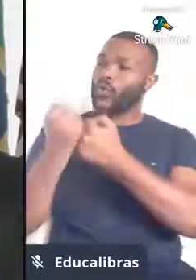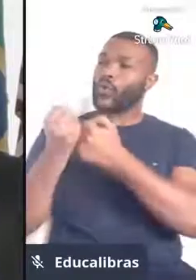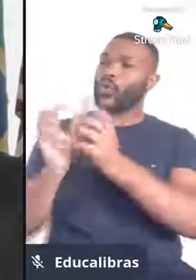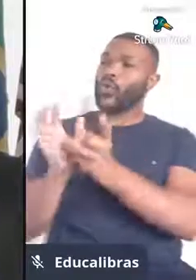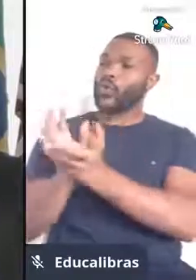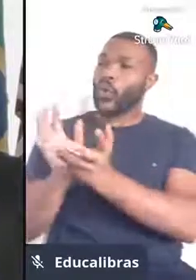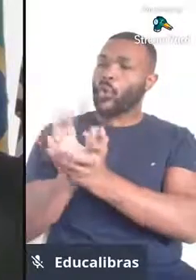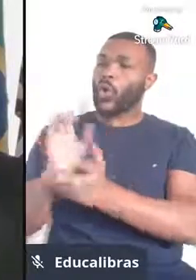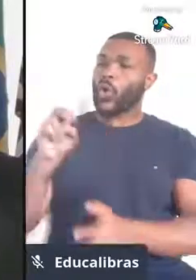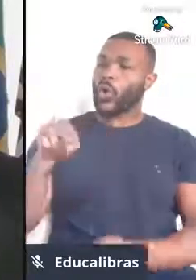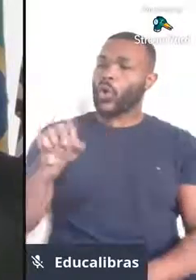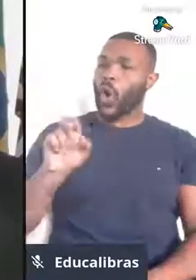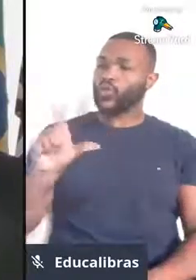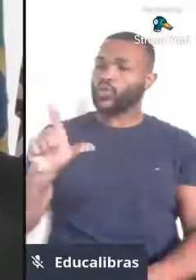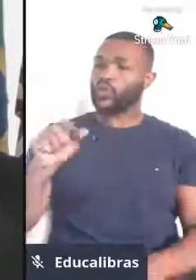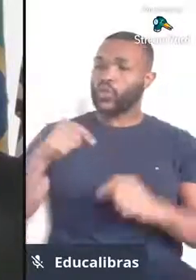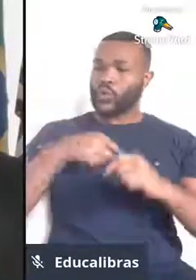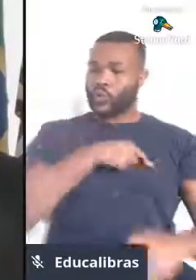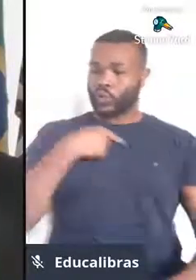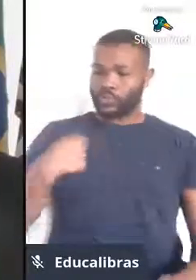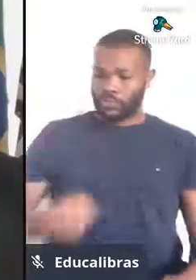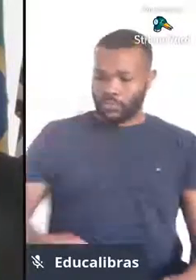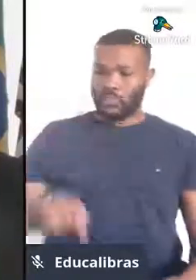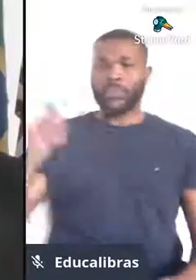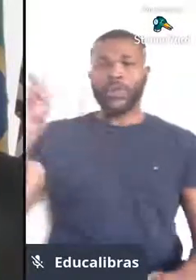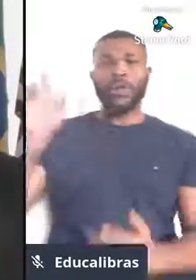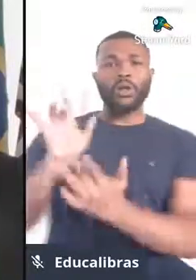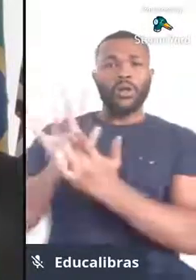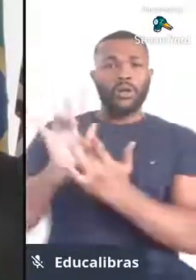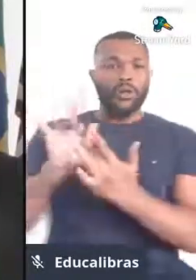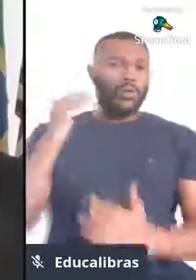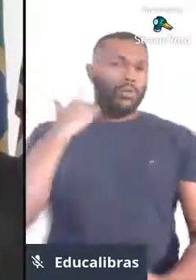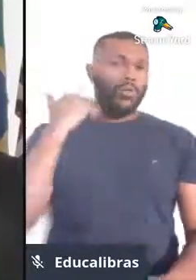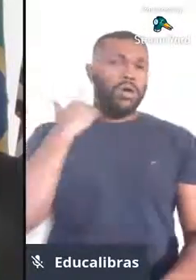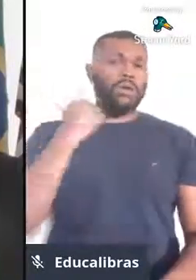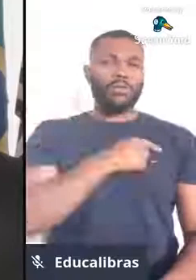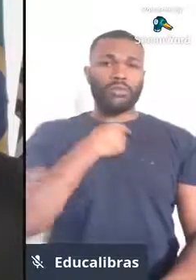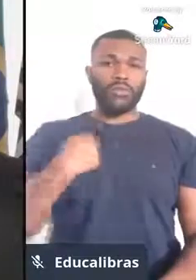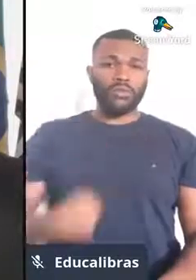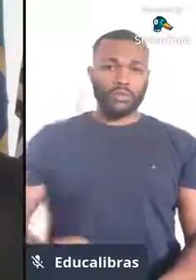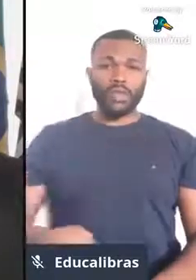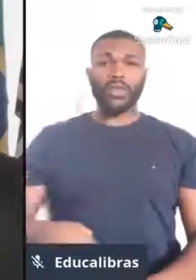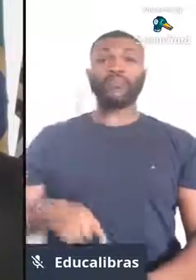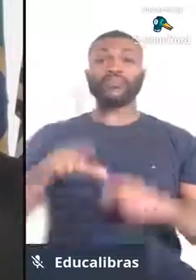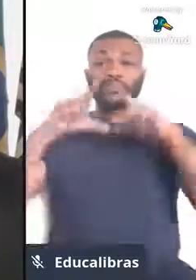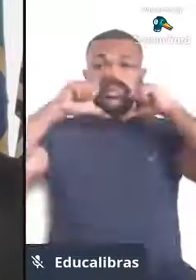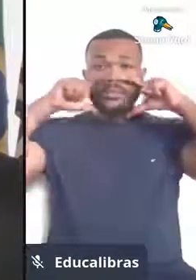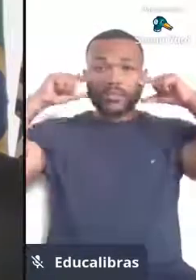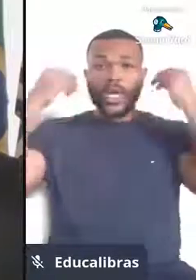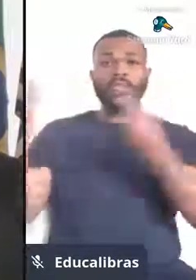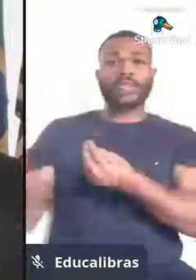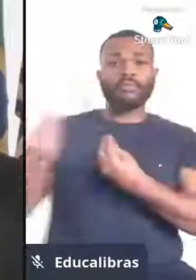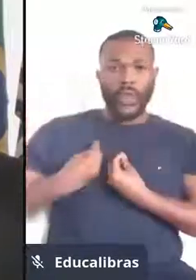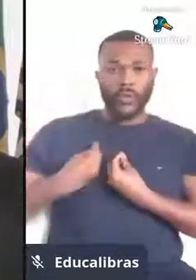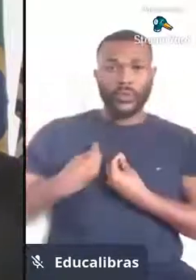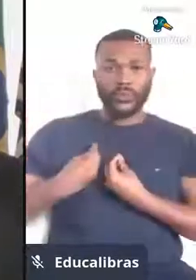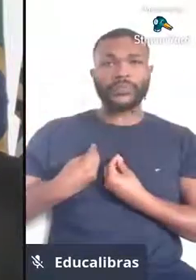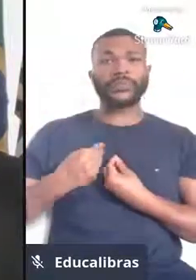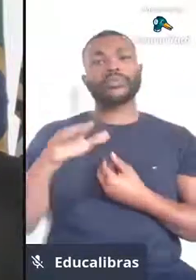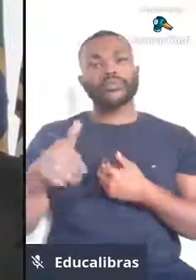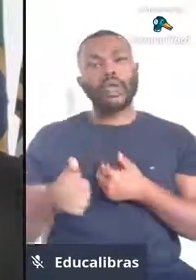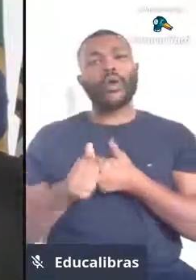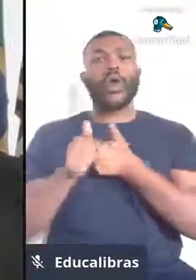China entrou em contato com o Banco Chinês e eles doaram as máscaras para a gente. todo o acompanhamento,